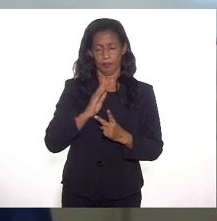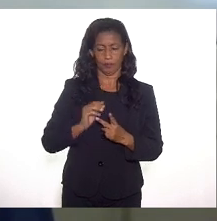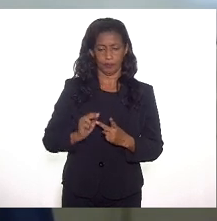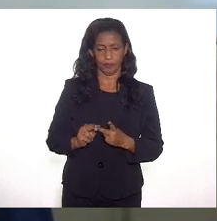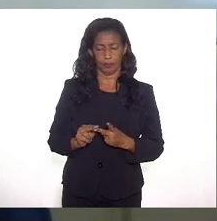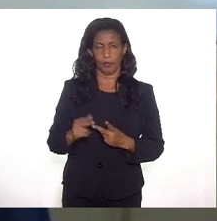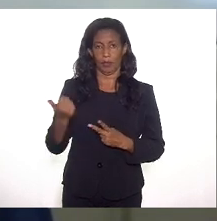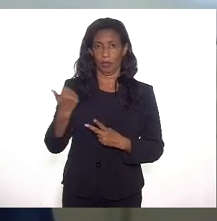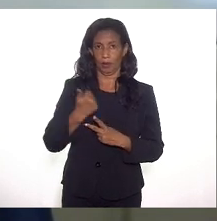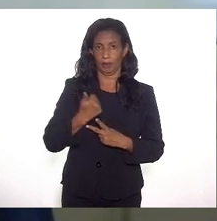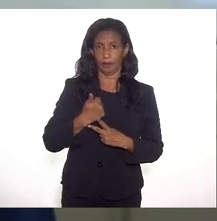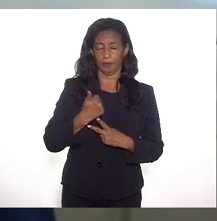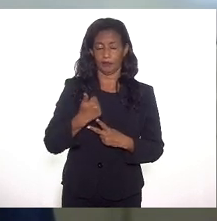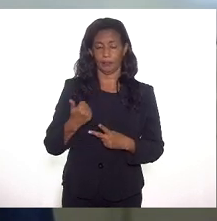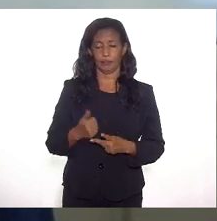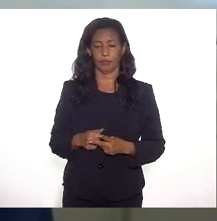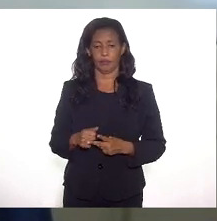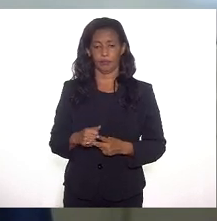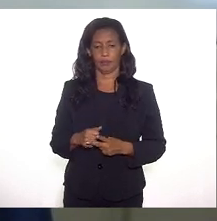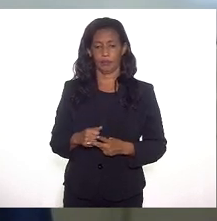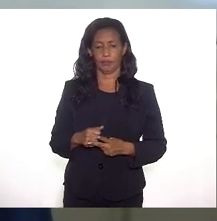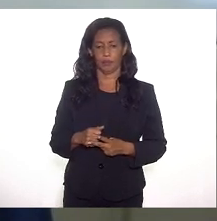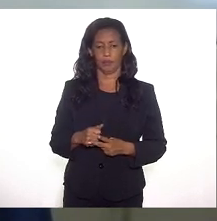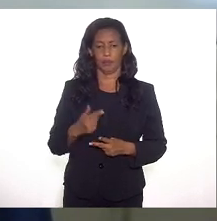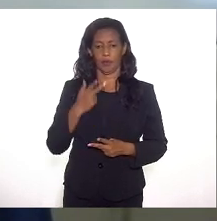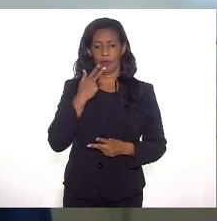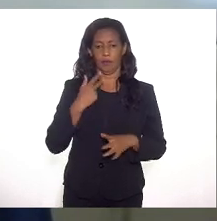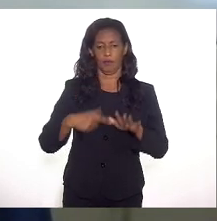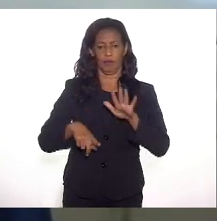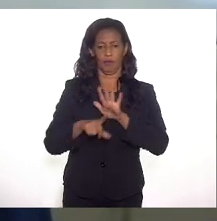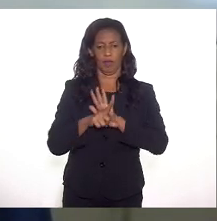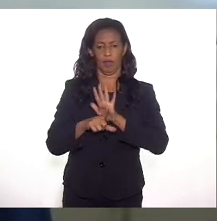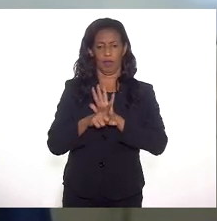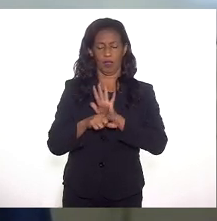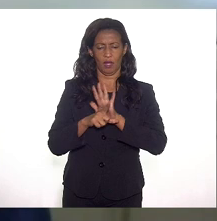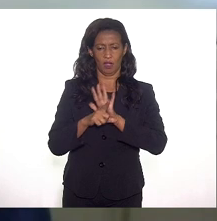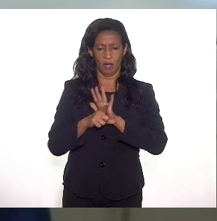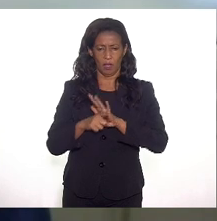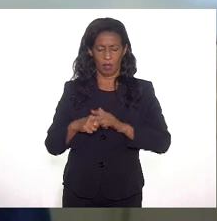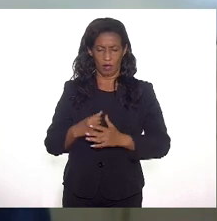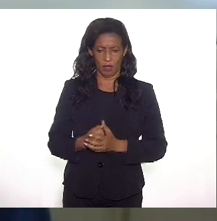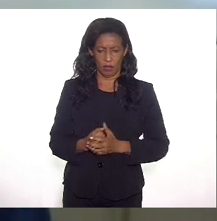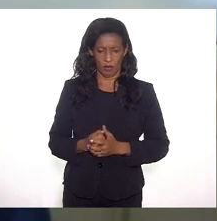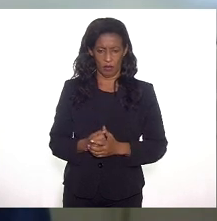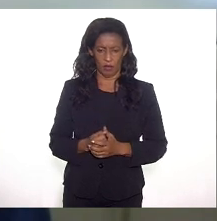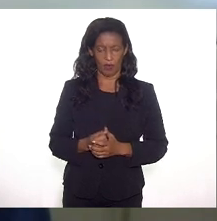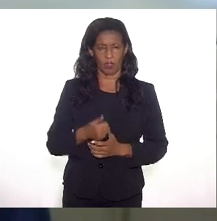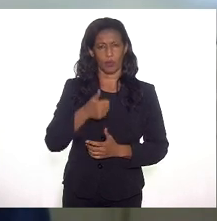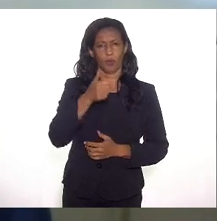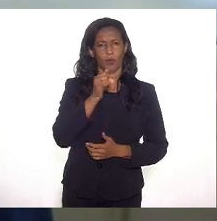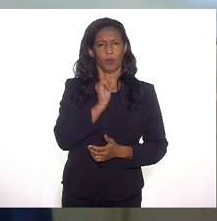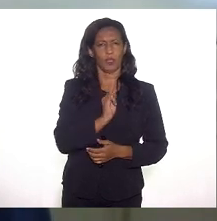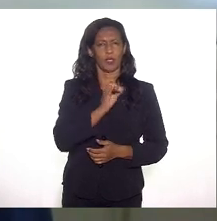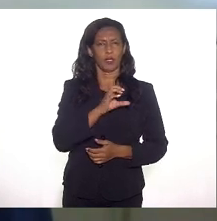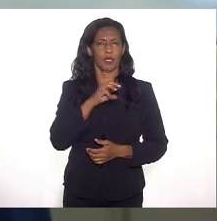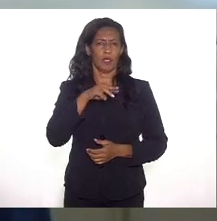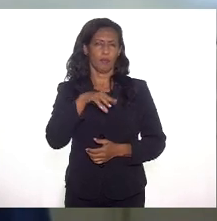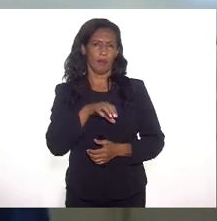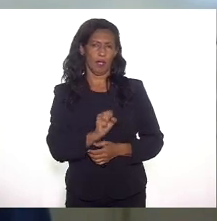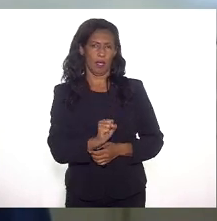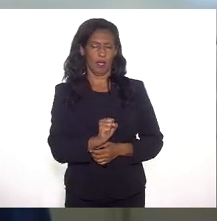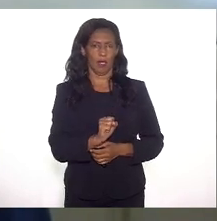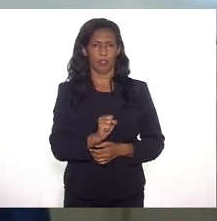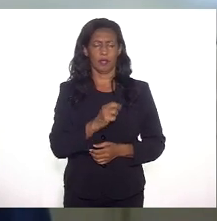A primeira atribui a alíquota de 4 pontos percentuais do ICMS para bares